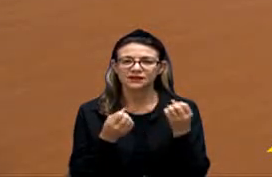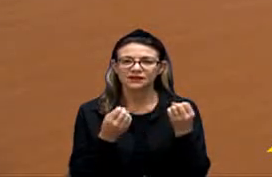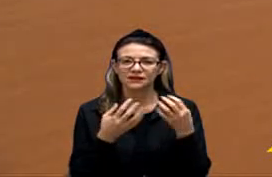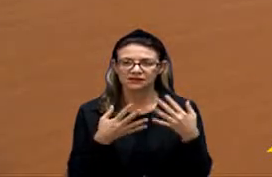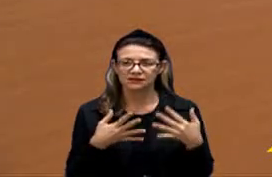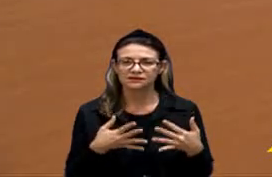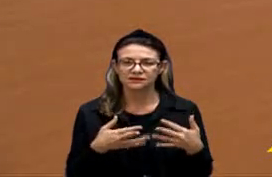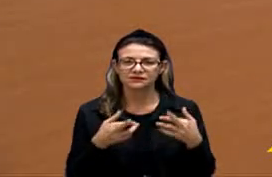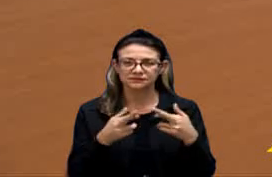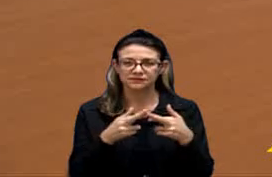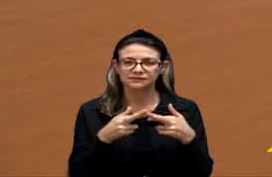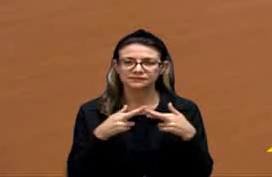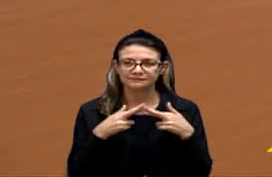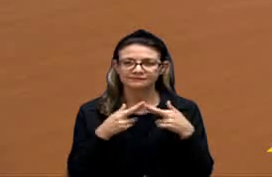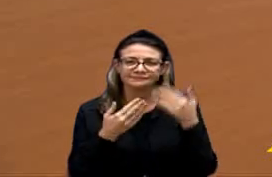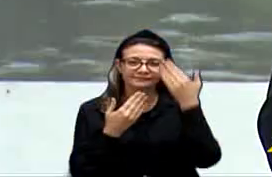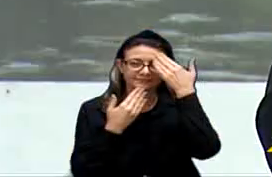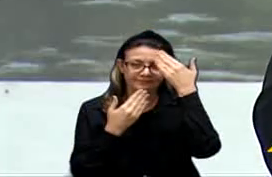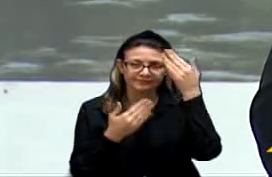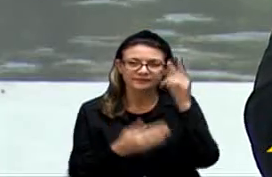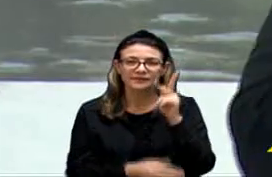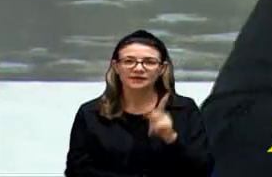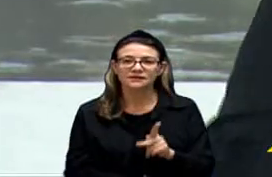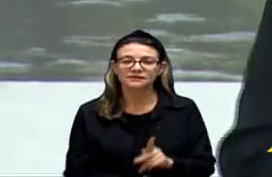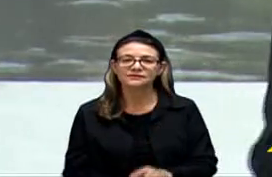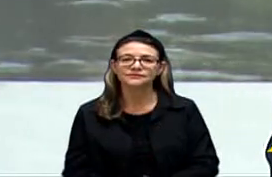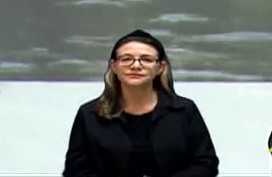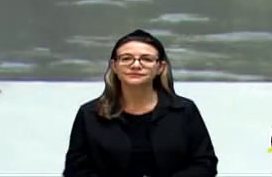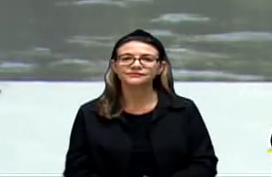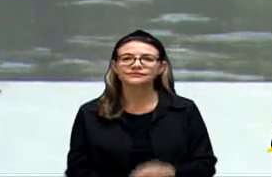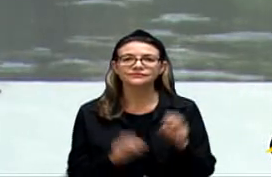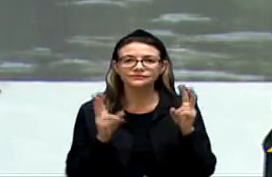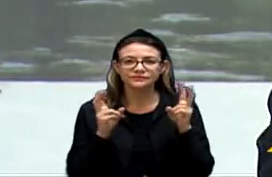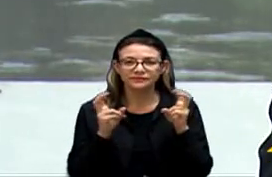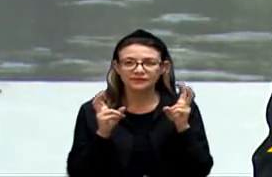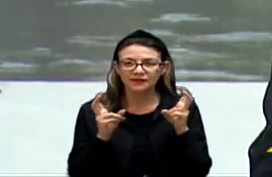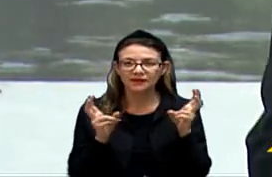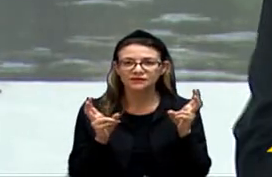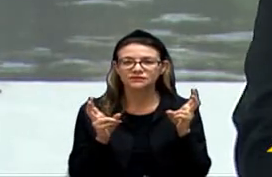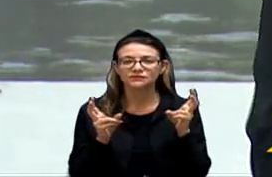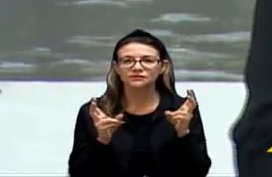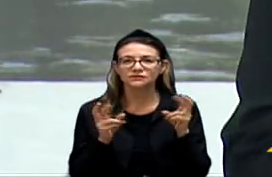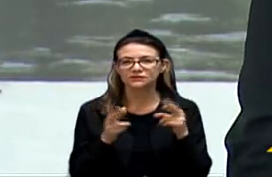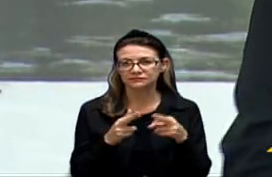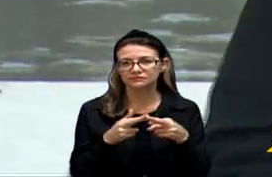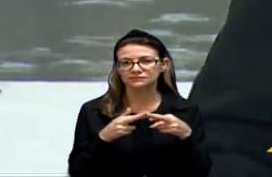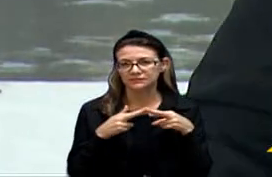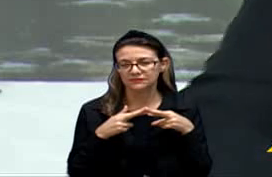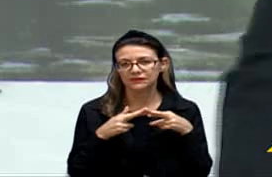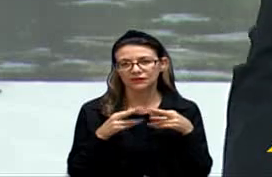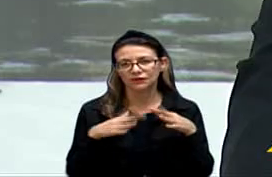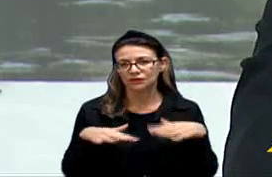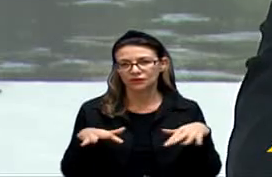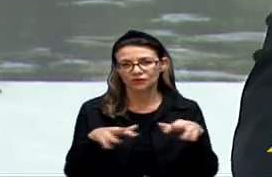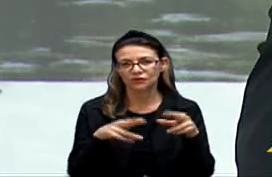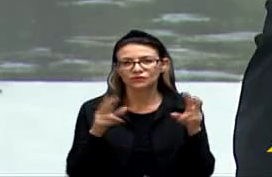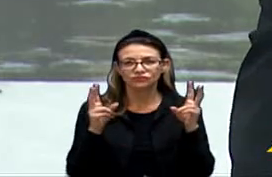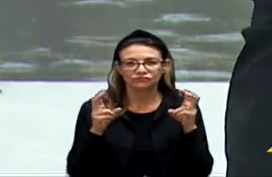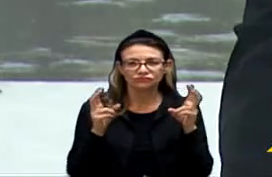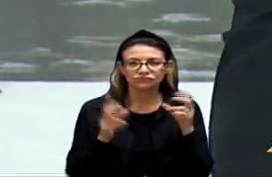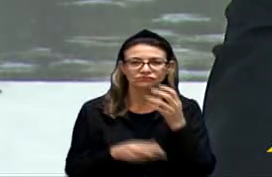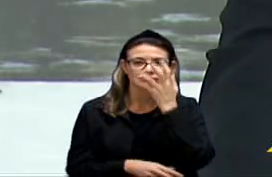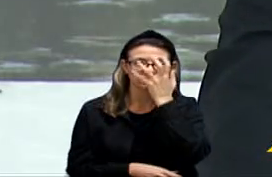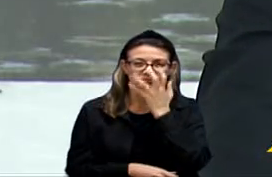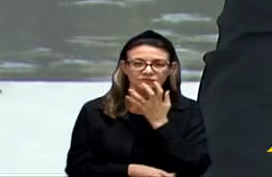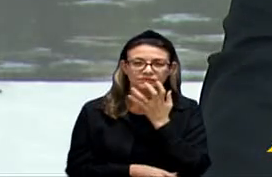requerimento Obrigado Presidente eh o assunto hoje é sobre o requerimento o assunto todos os assuntos aqui são assuntos sérios